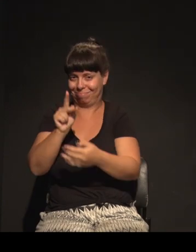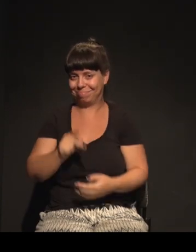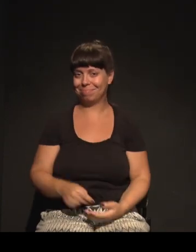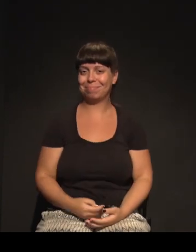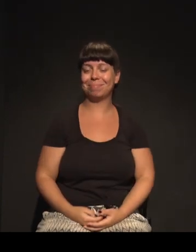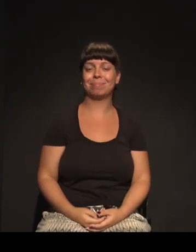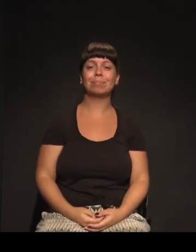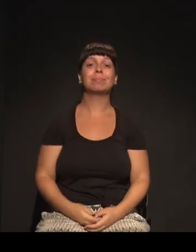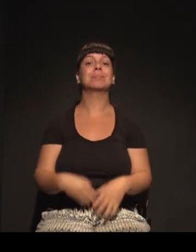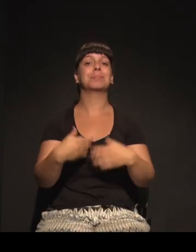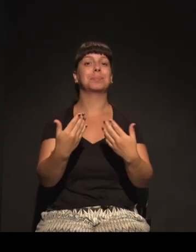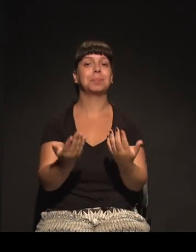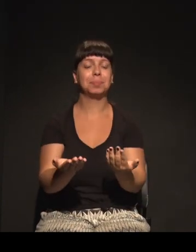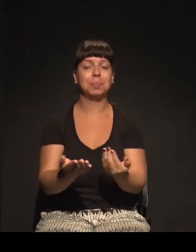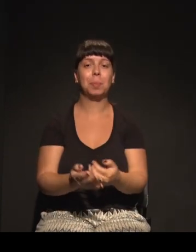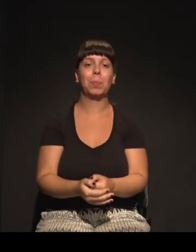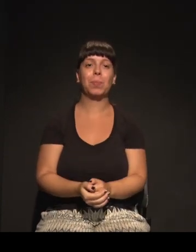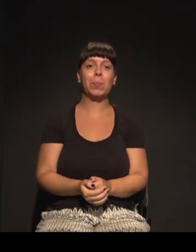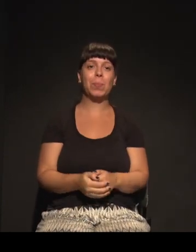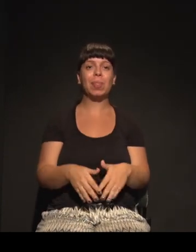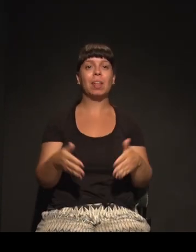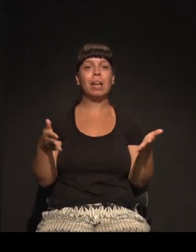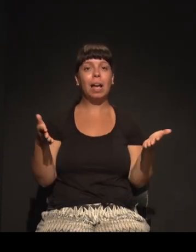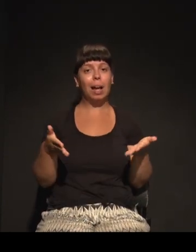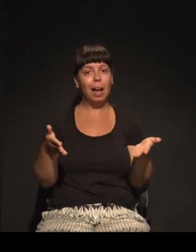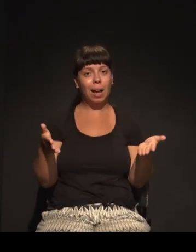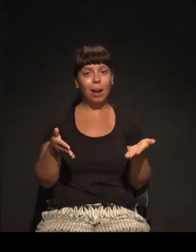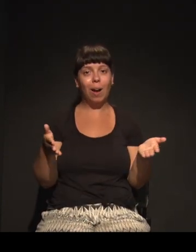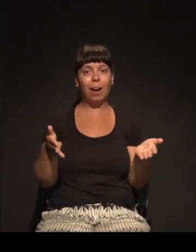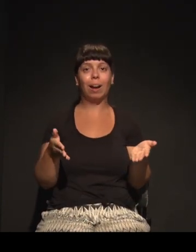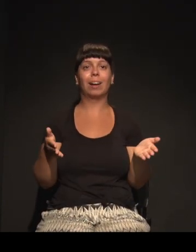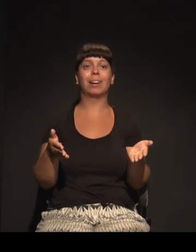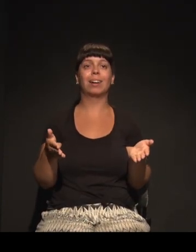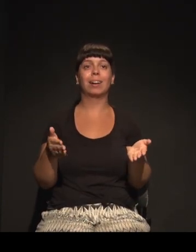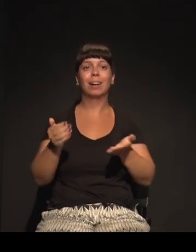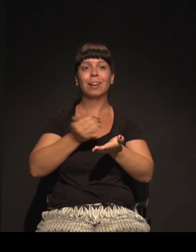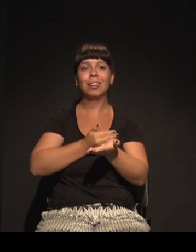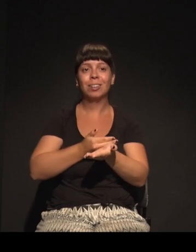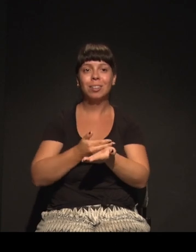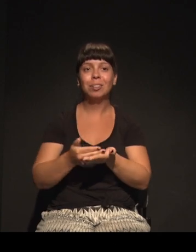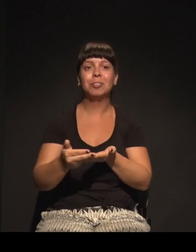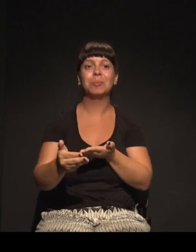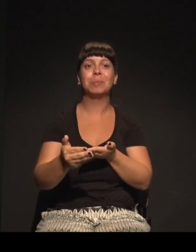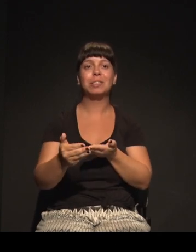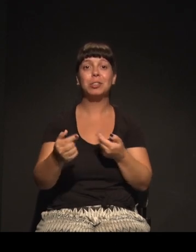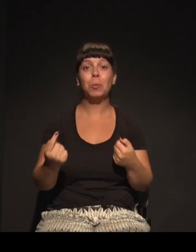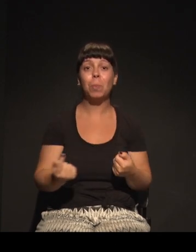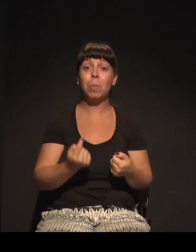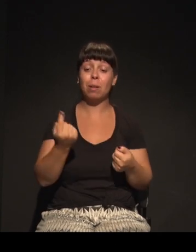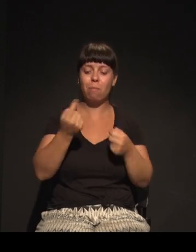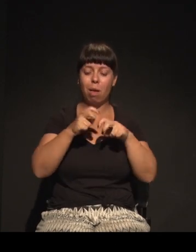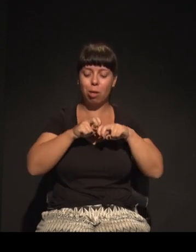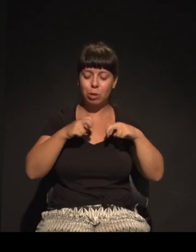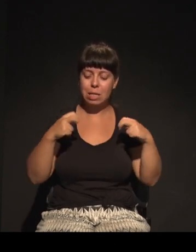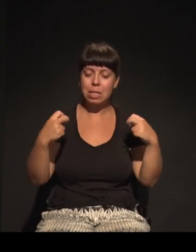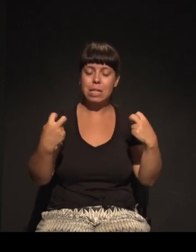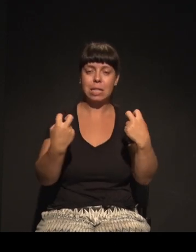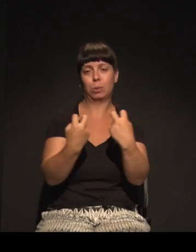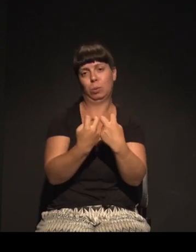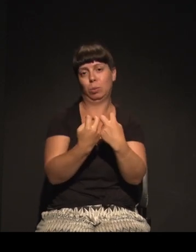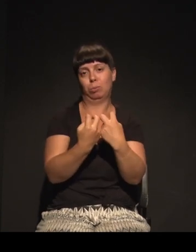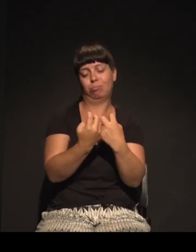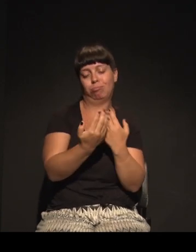muito bem nós estamos então iniciando aqui esse primeiro número círculo de debates